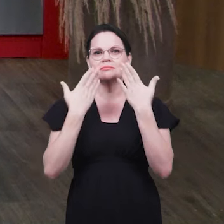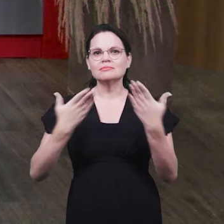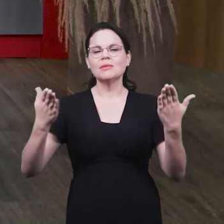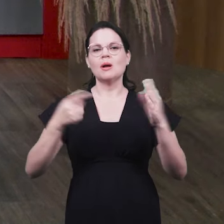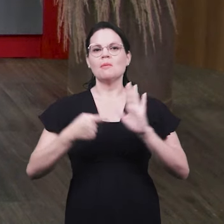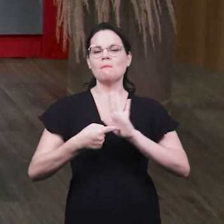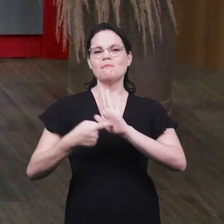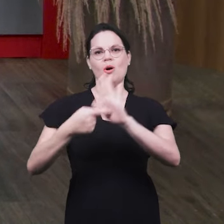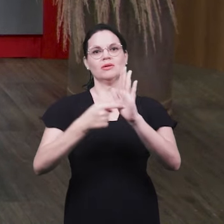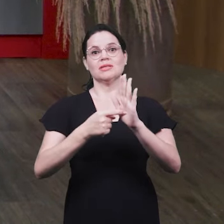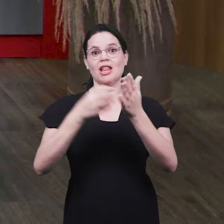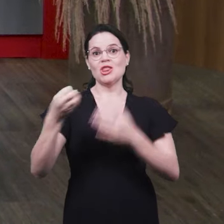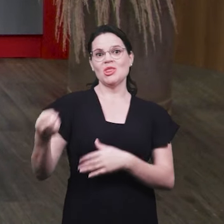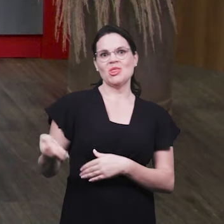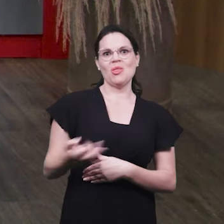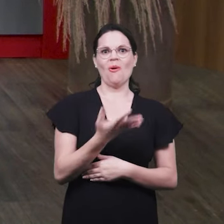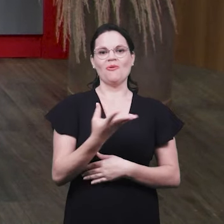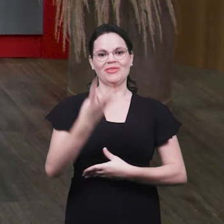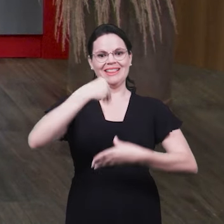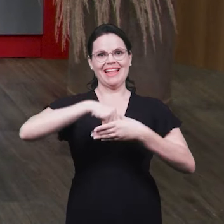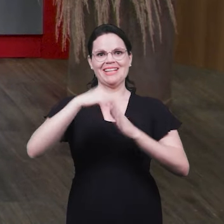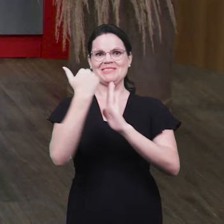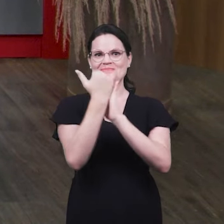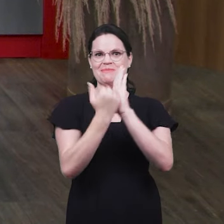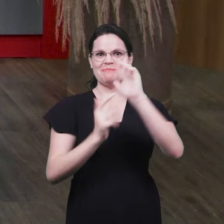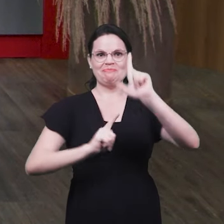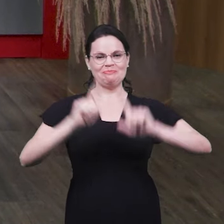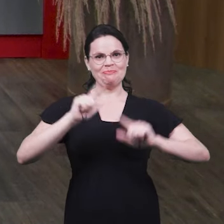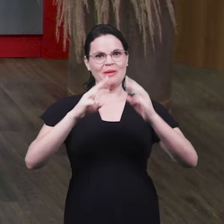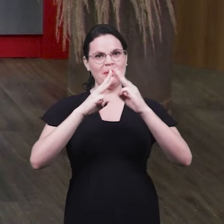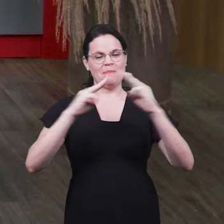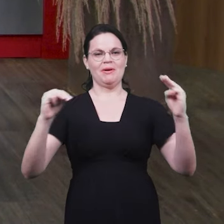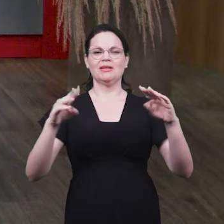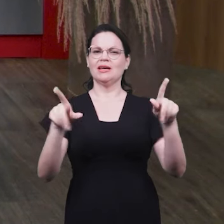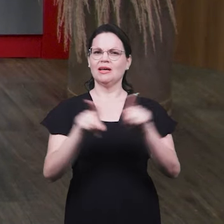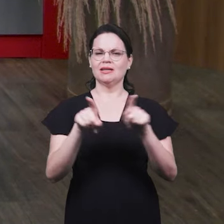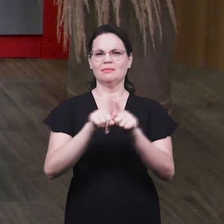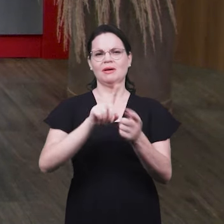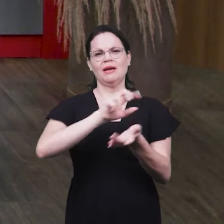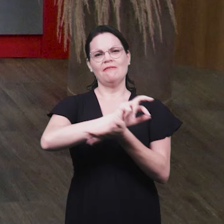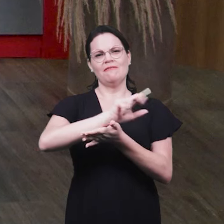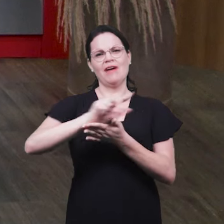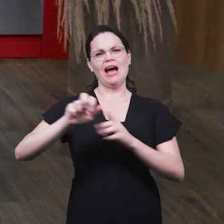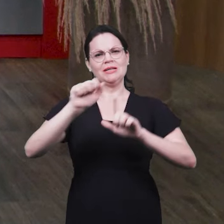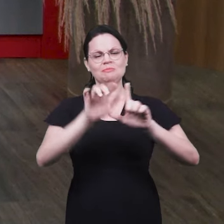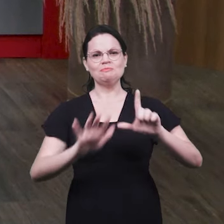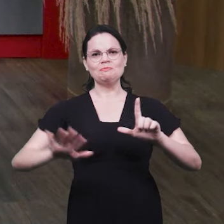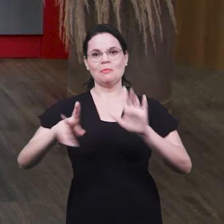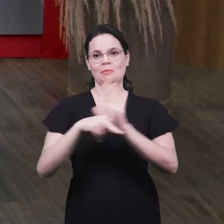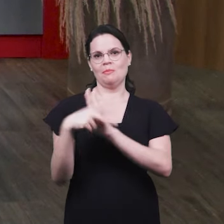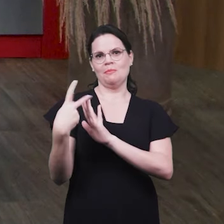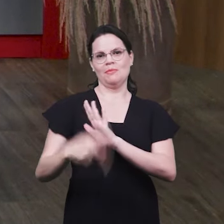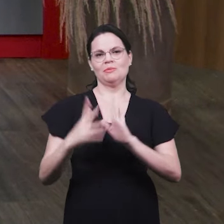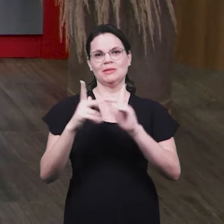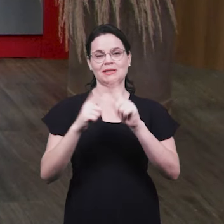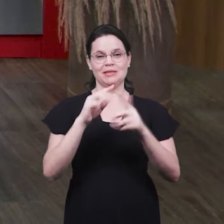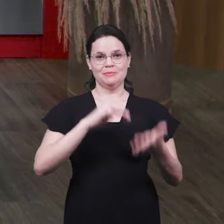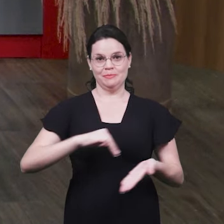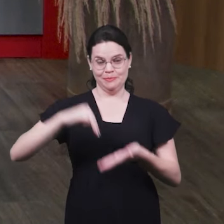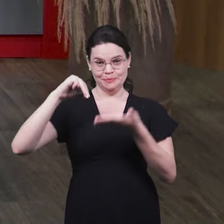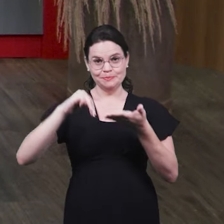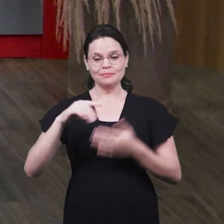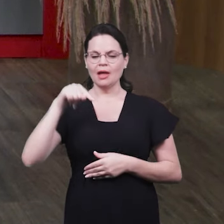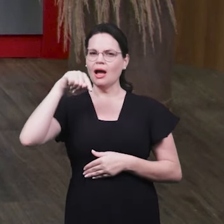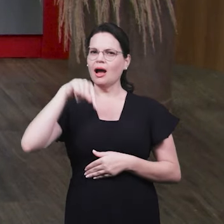a estreia deste conteúdo pela TV Manaim e também pelas multiplataformas da Igreja Cristã Maranata.